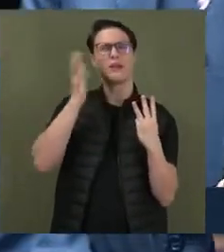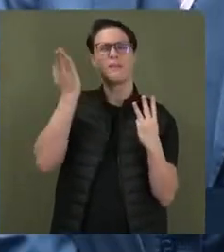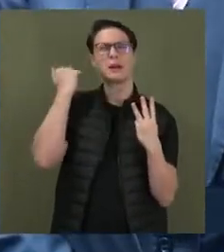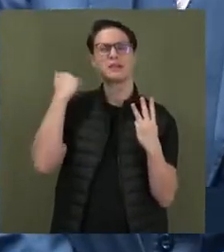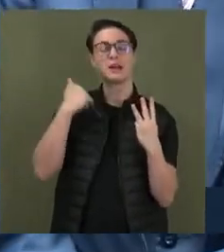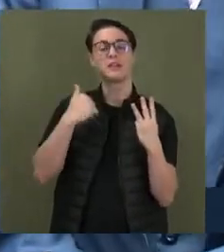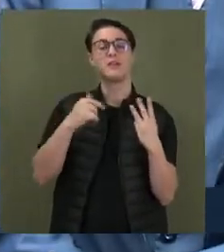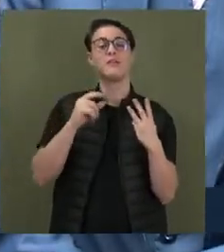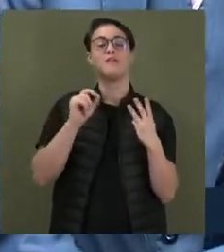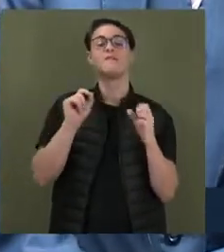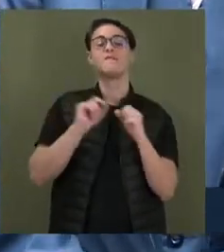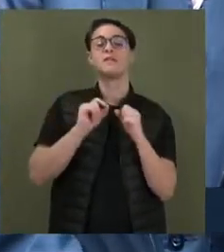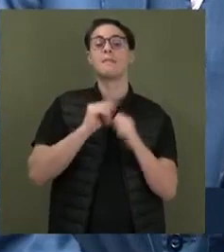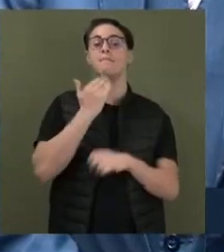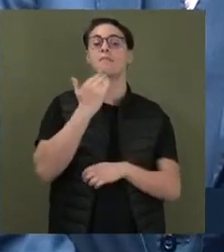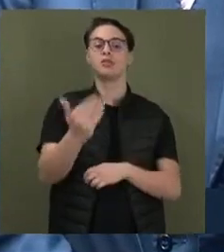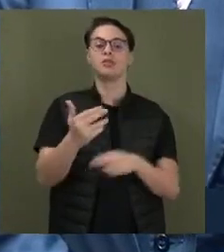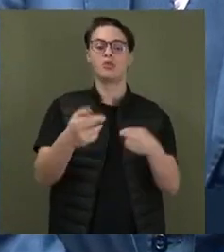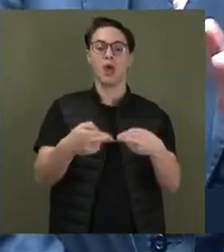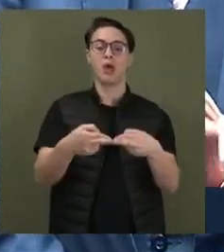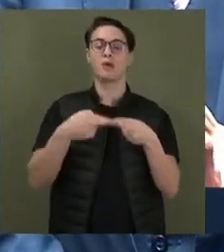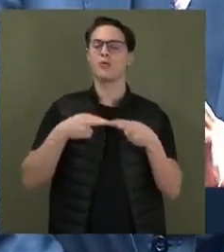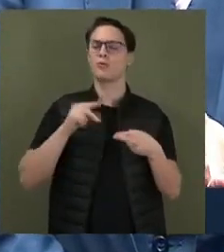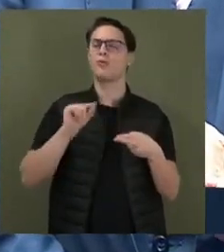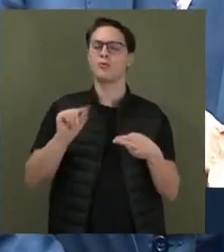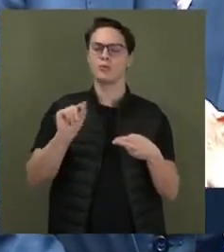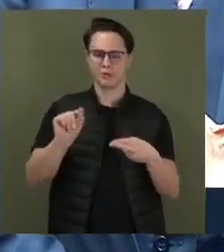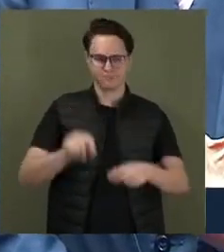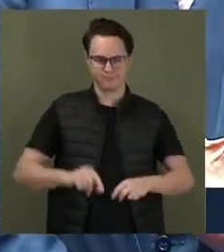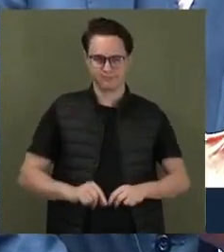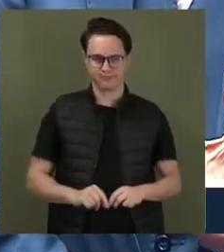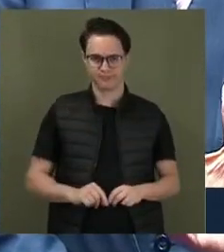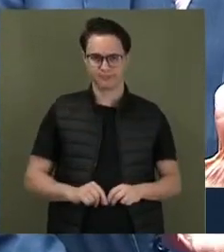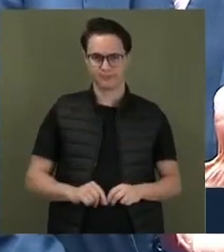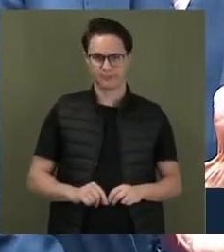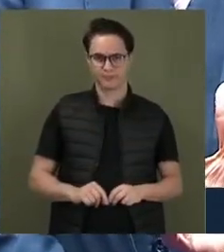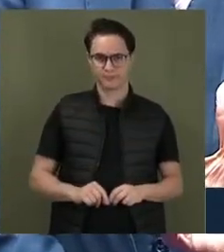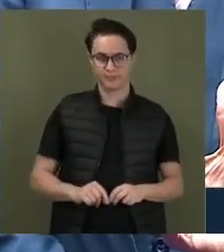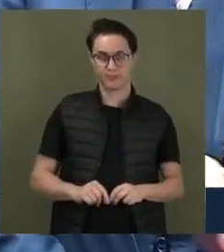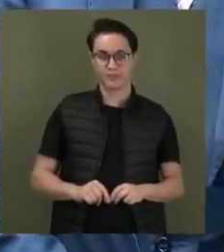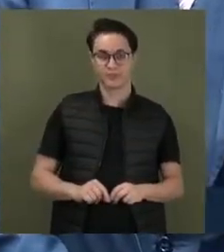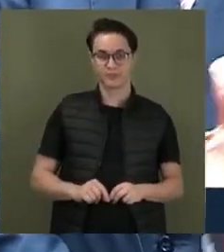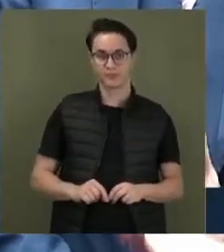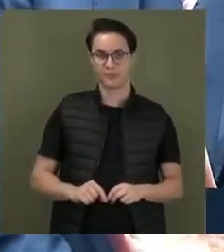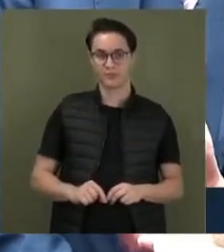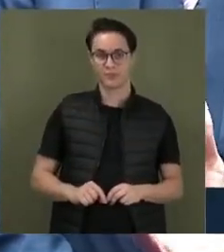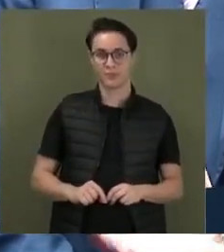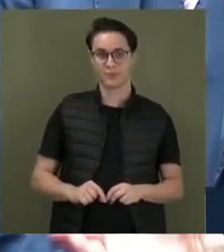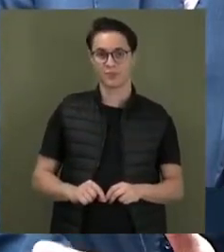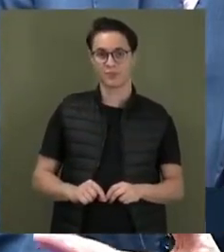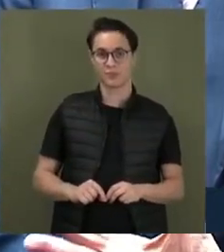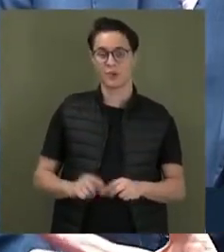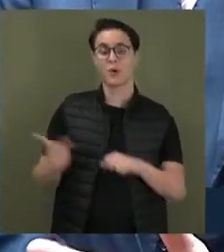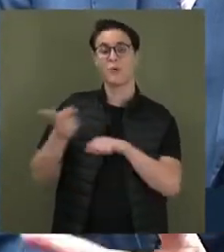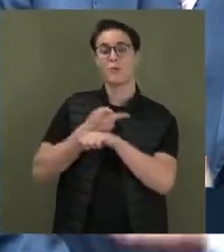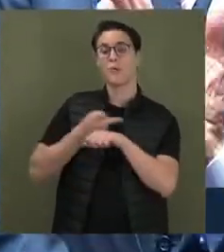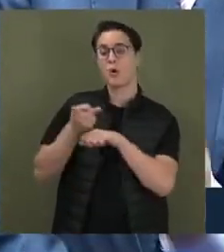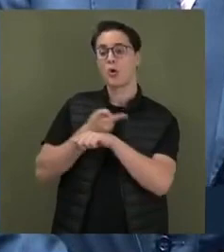um requerimento para que se procurasse a oitiva da senhora Maria